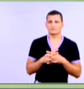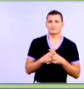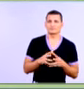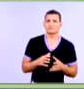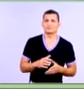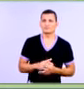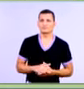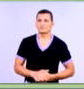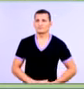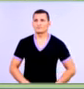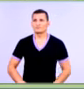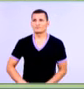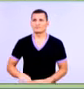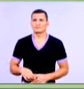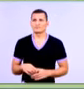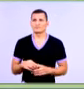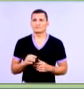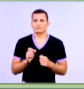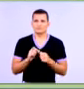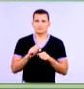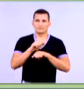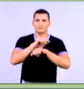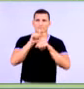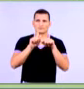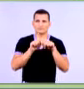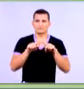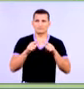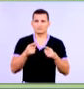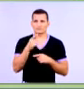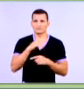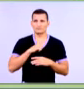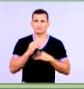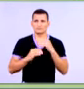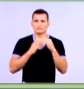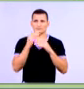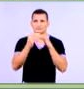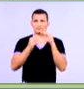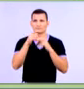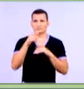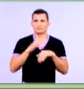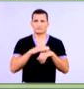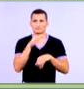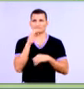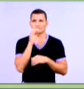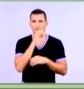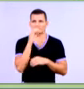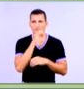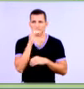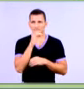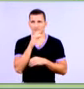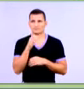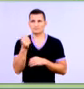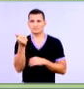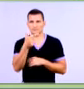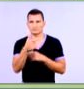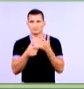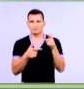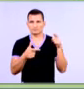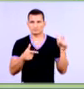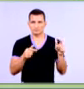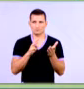inclusive para fazer o algoritmo. Mas ele tem um desempenho, ele é muito mais rápido que os demais